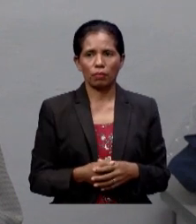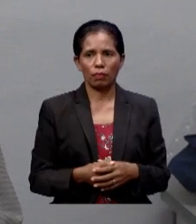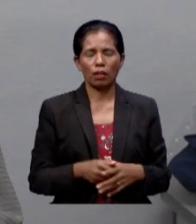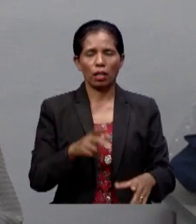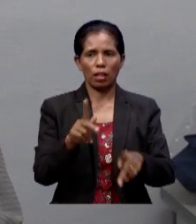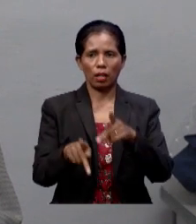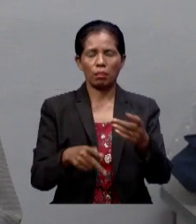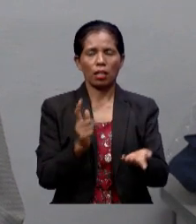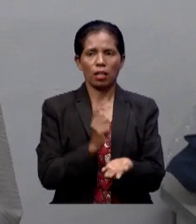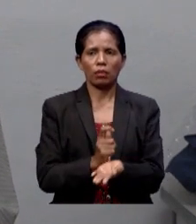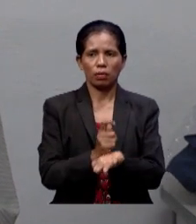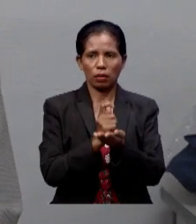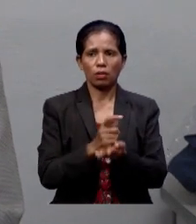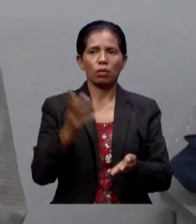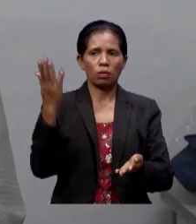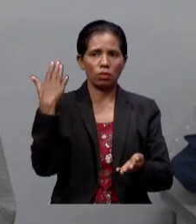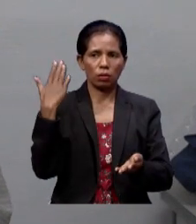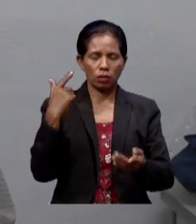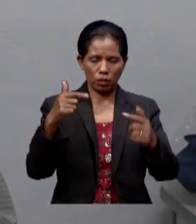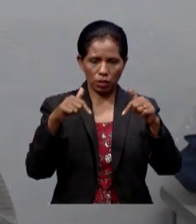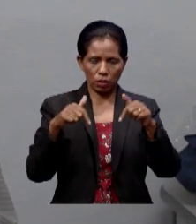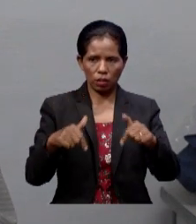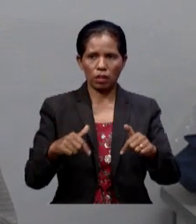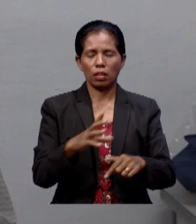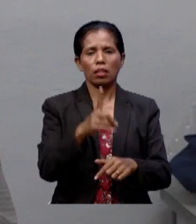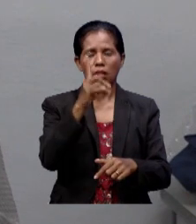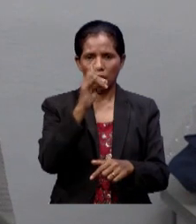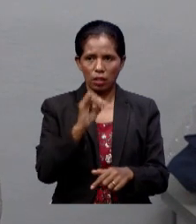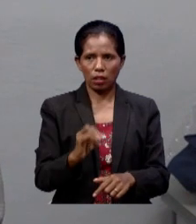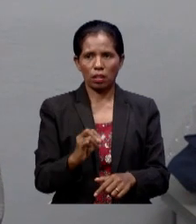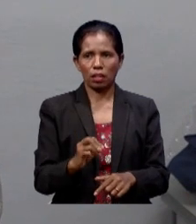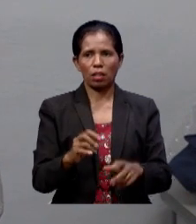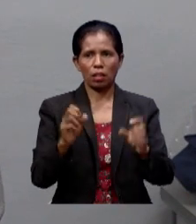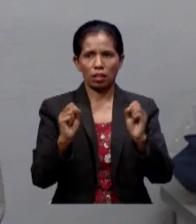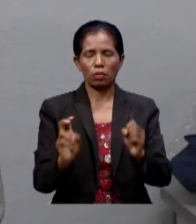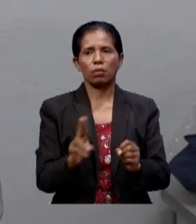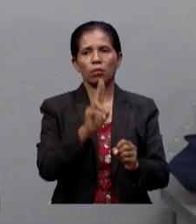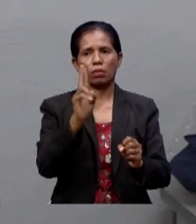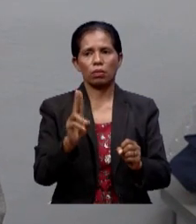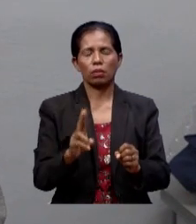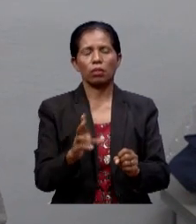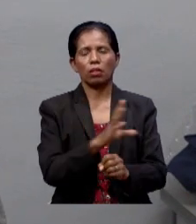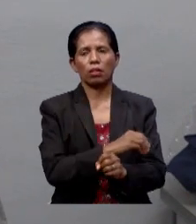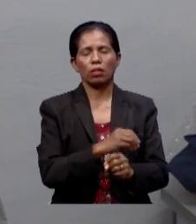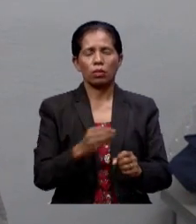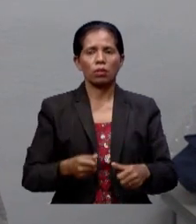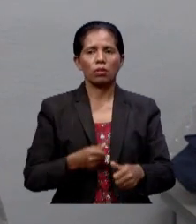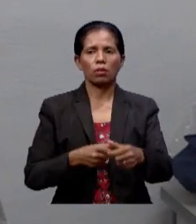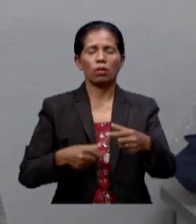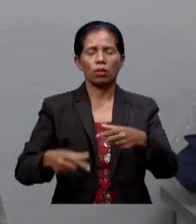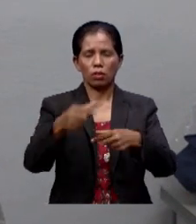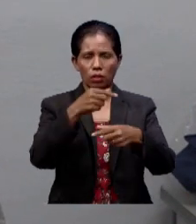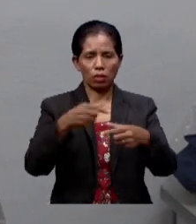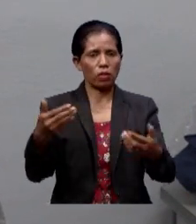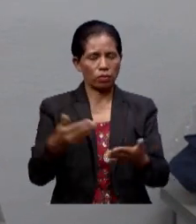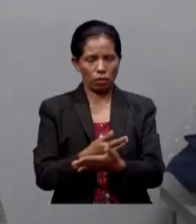eleitores Atauro nia nebe mag uluk si integral unidade geográfica dilin nia mag aktualiza na ba ter unidade geográfica fon nebe